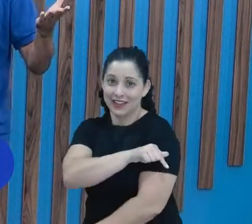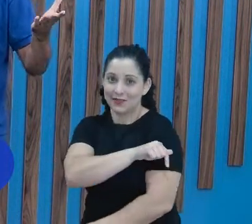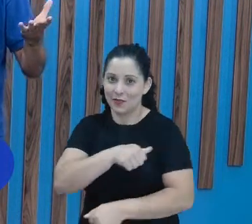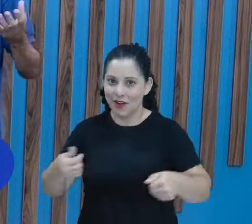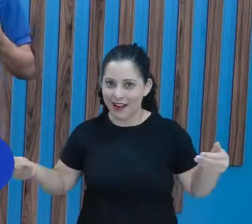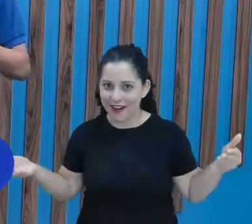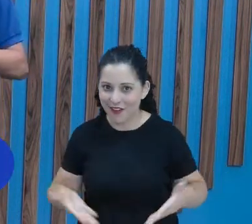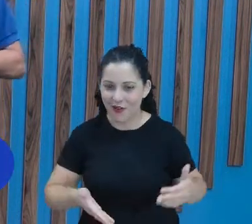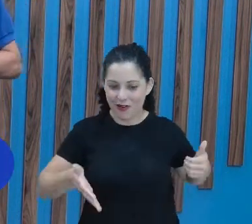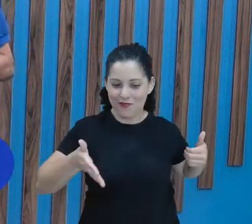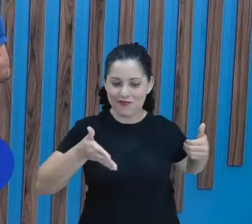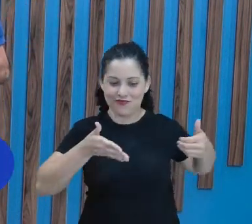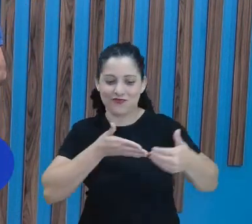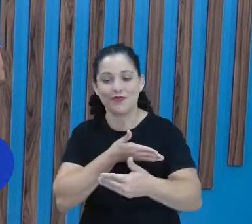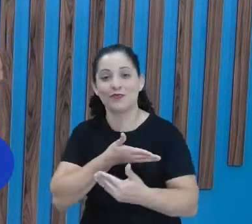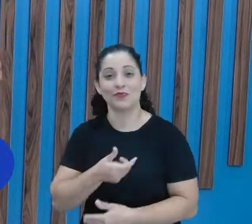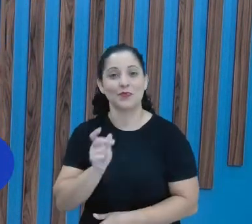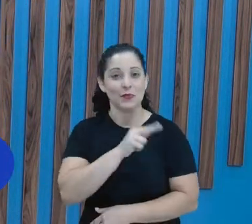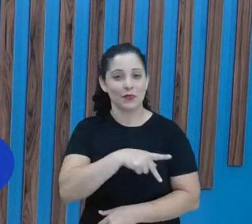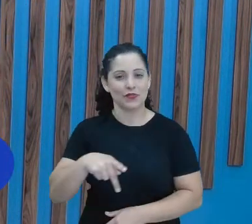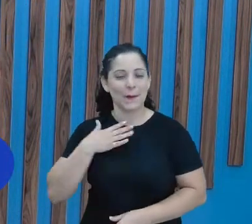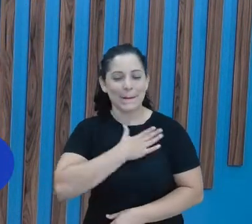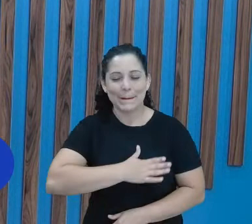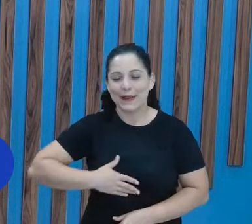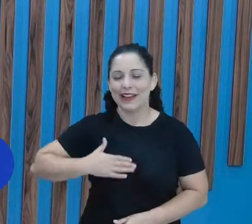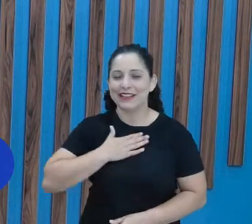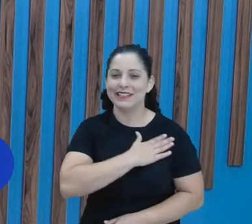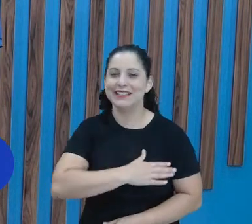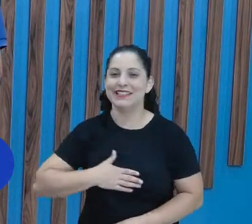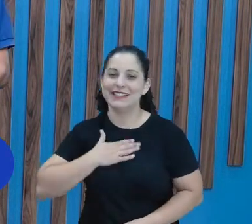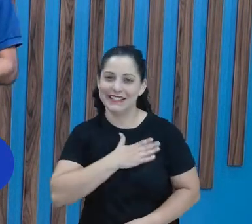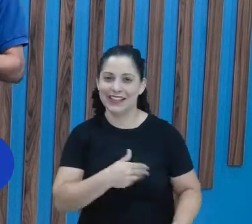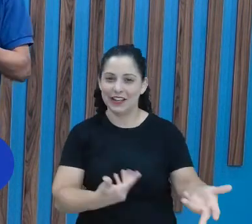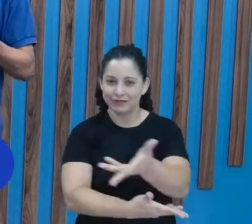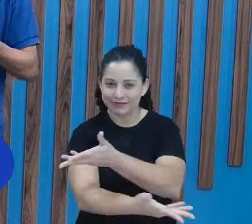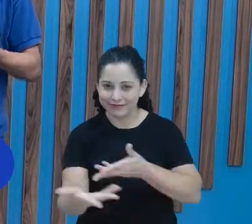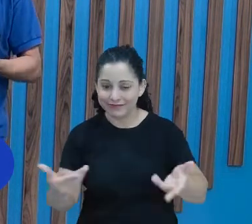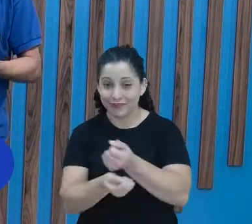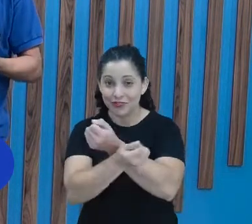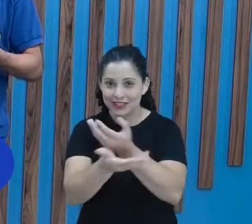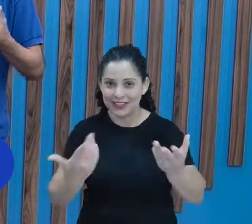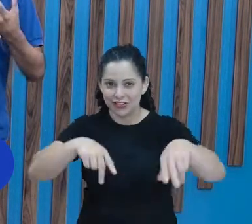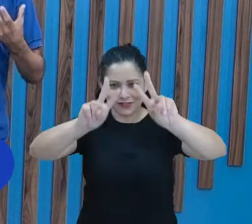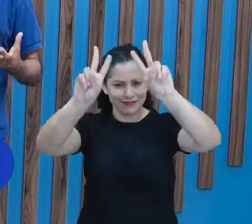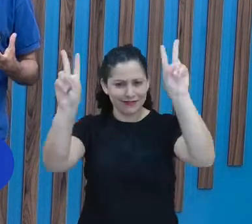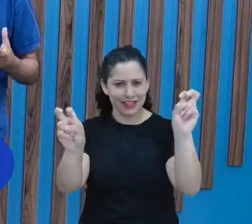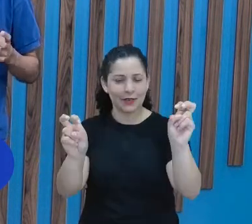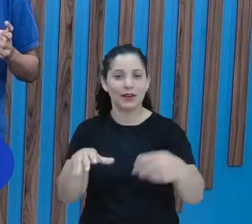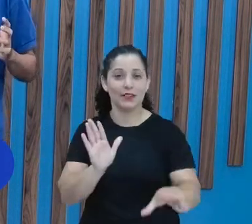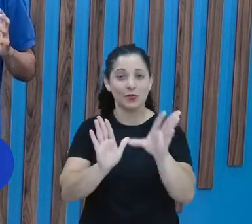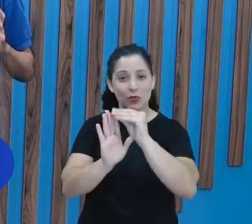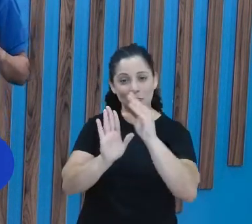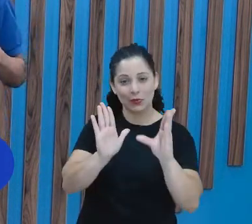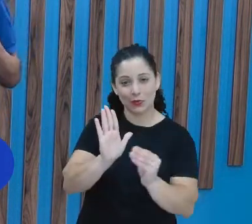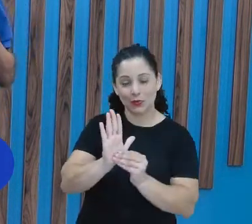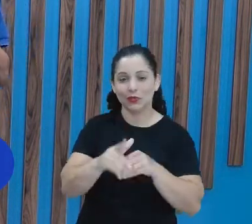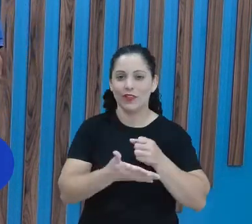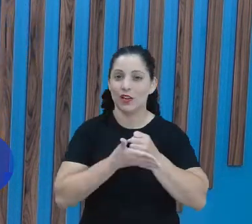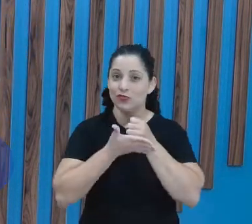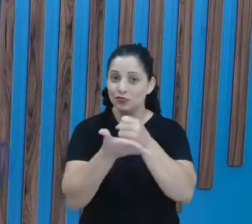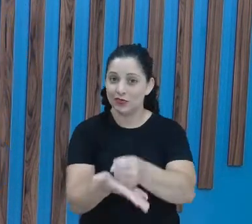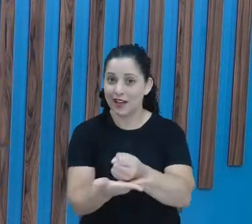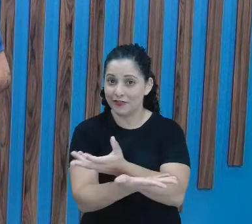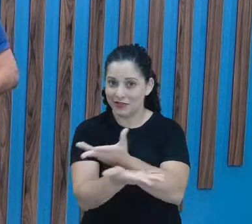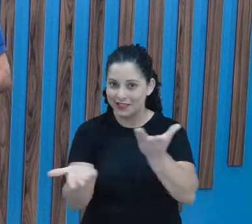retomando com o Ricardinho. Vai ser um prazer trabalhar para vocês esse tópico, esse assunto, porque vai ajudar